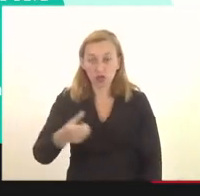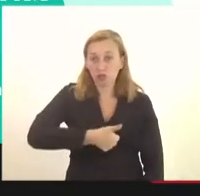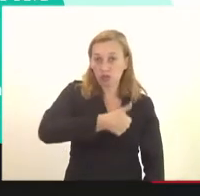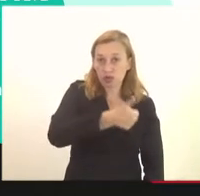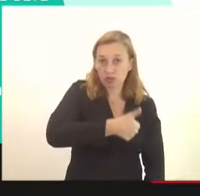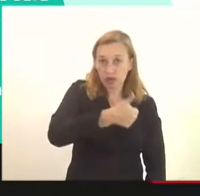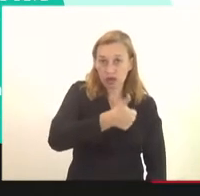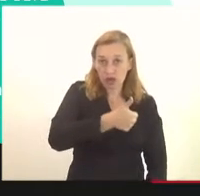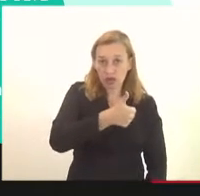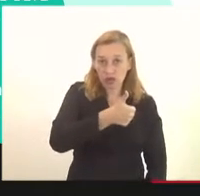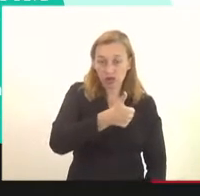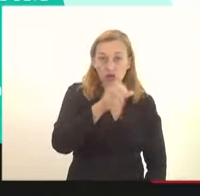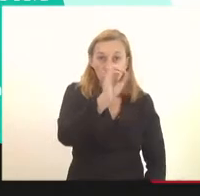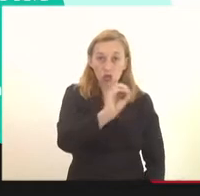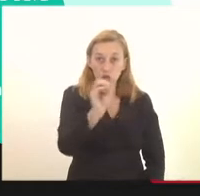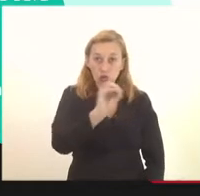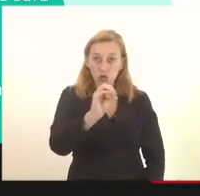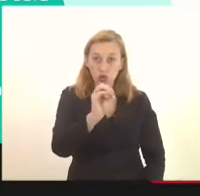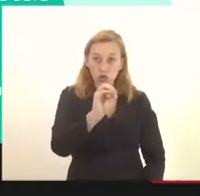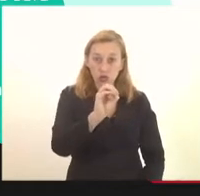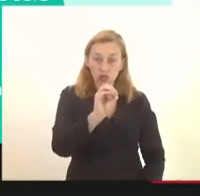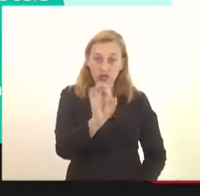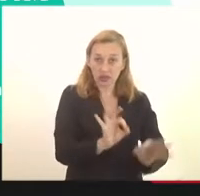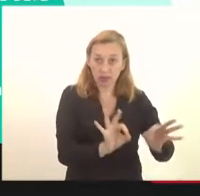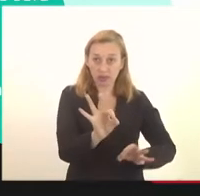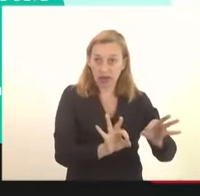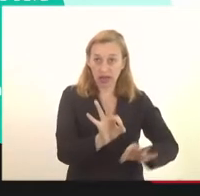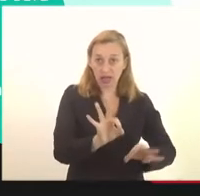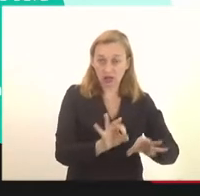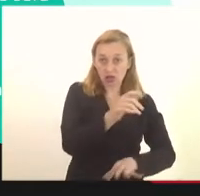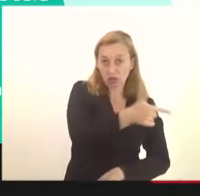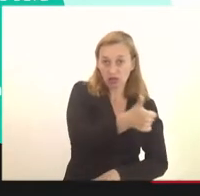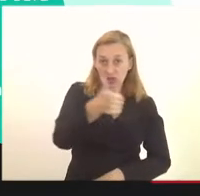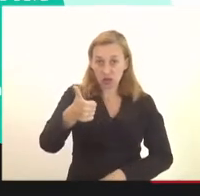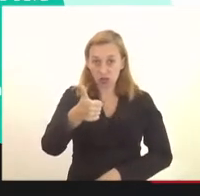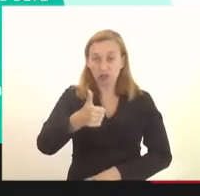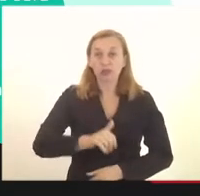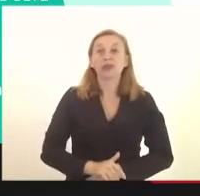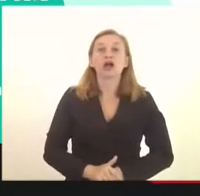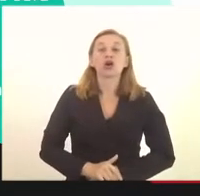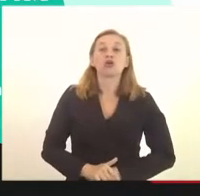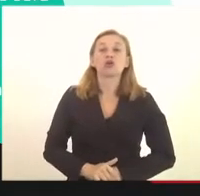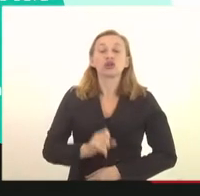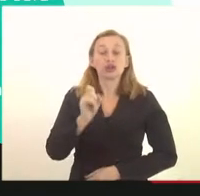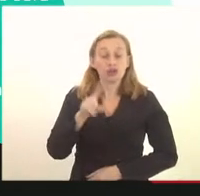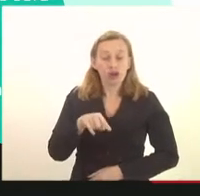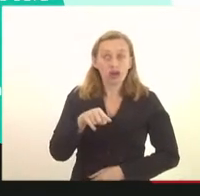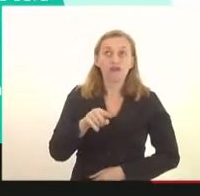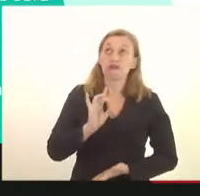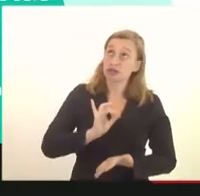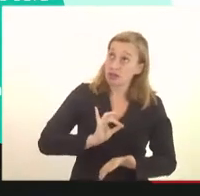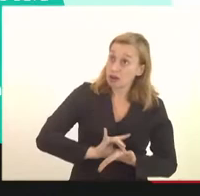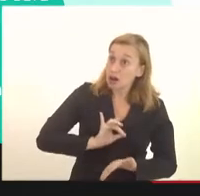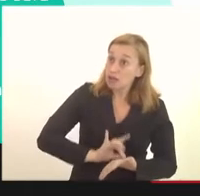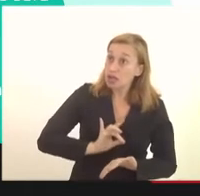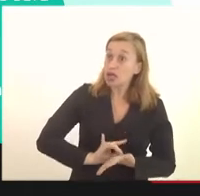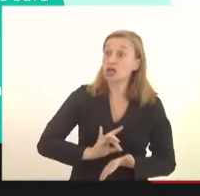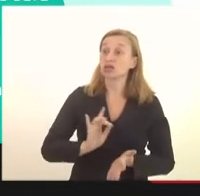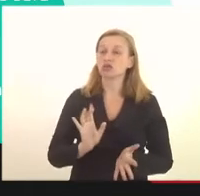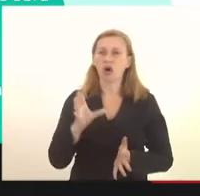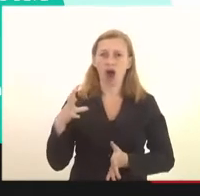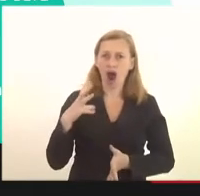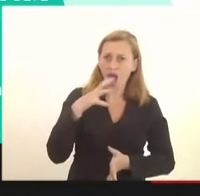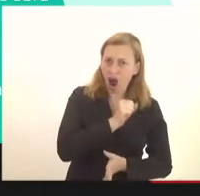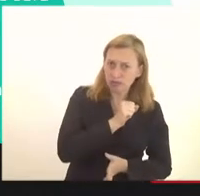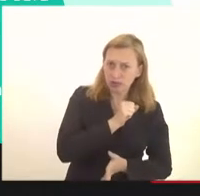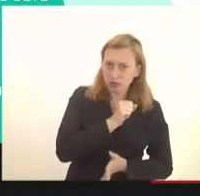furado agora em outubro de 2021, e o que é algo realmente bastante rápido